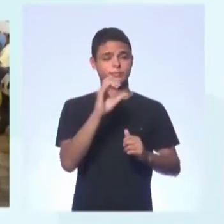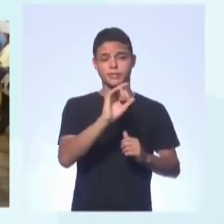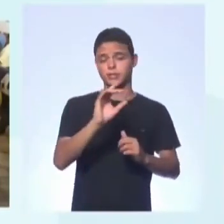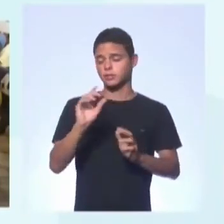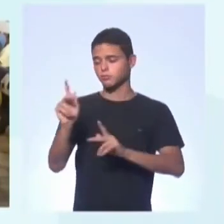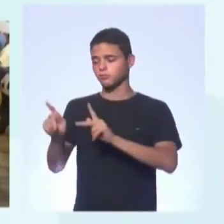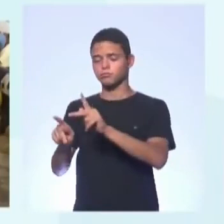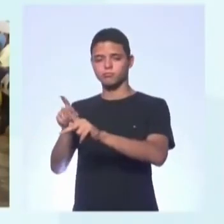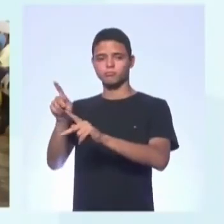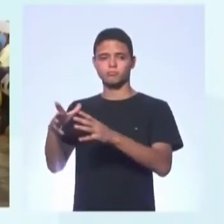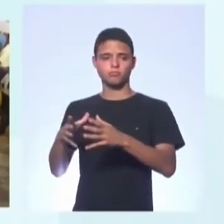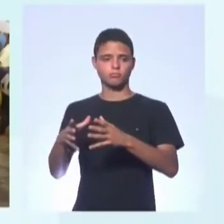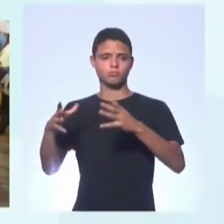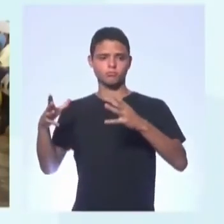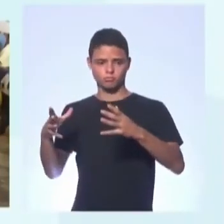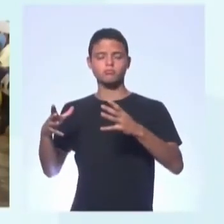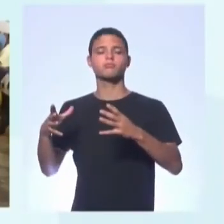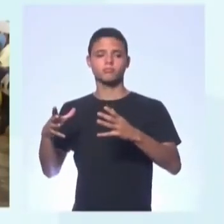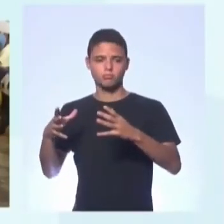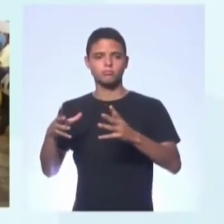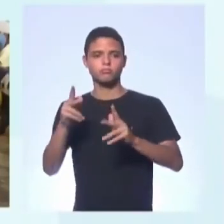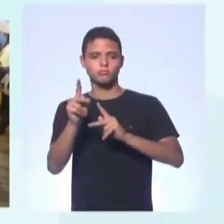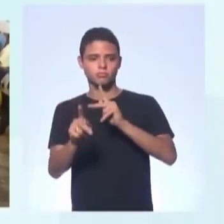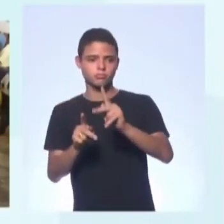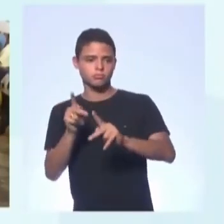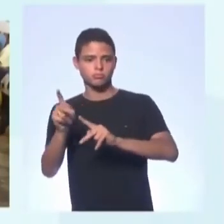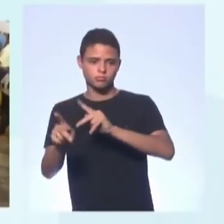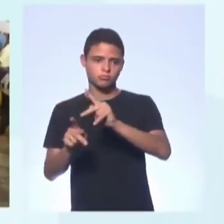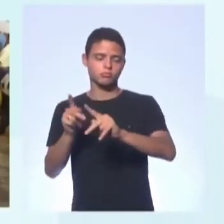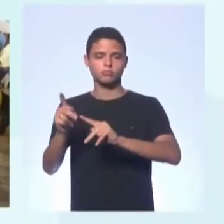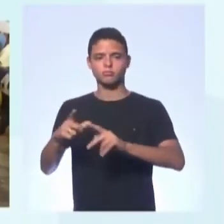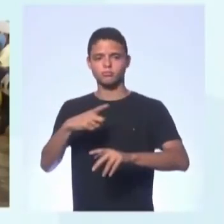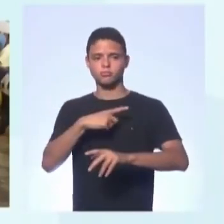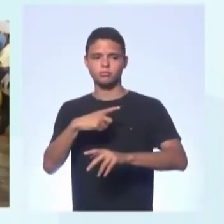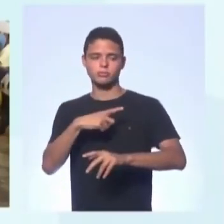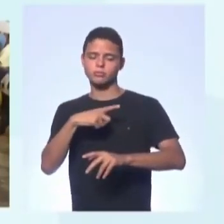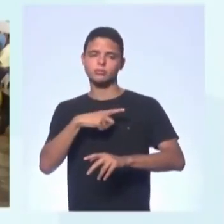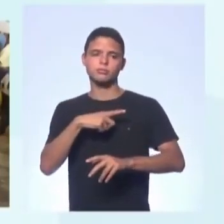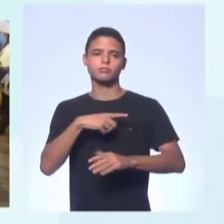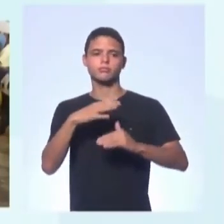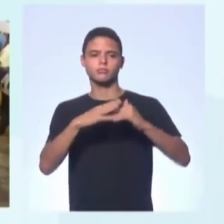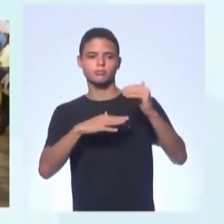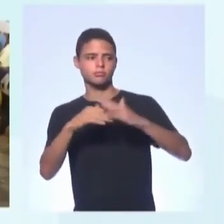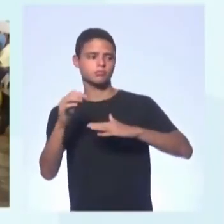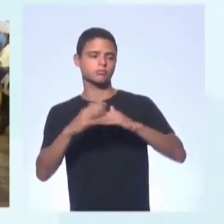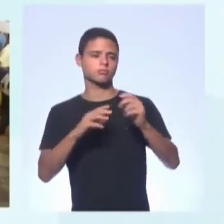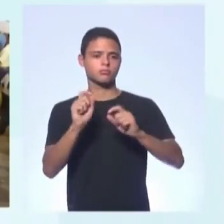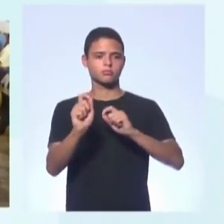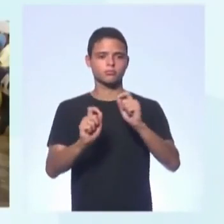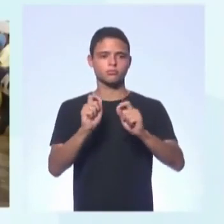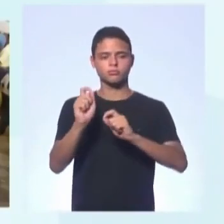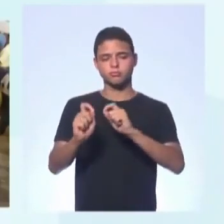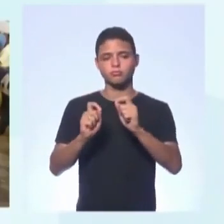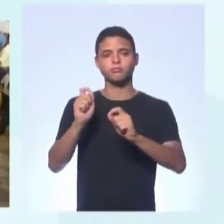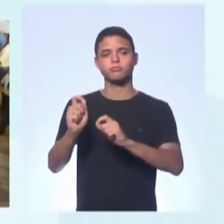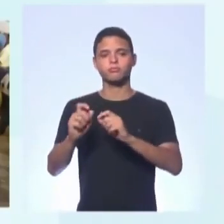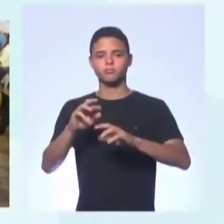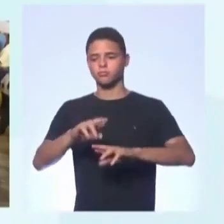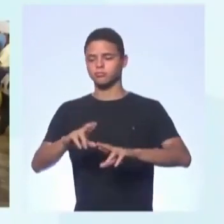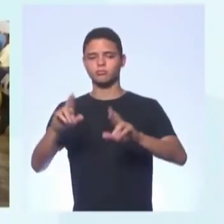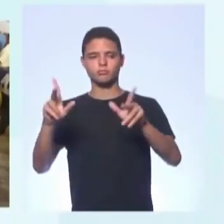população brasileira, o transporte público tem características que o distinguem de outros, qual seja a universalidade